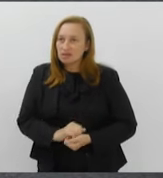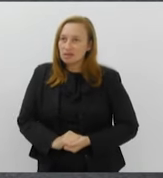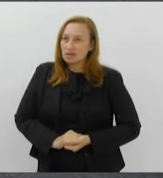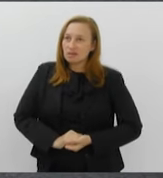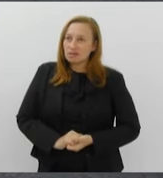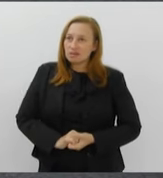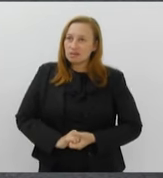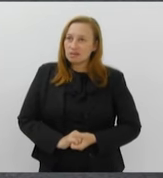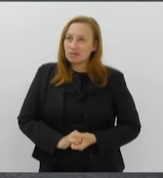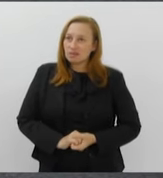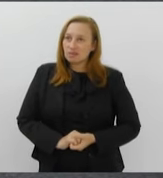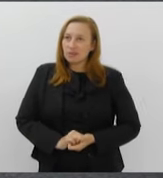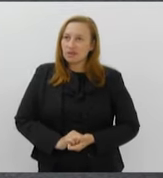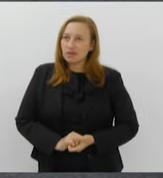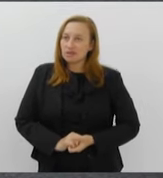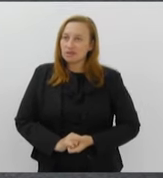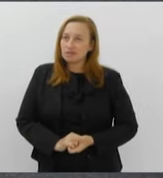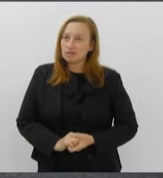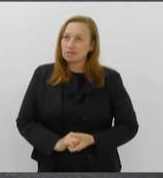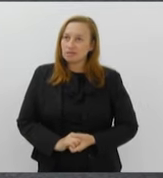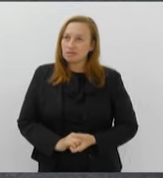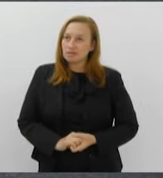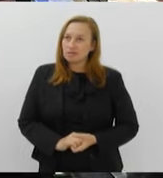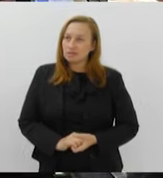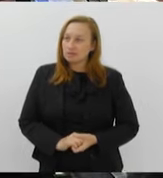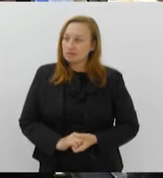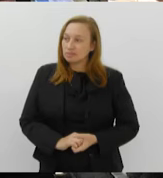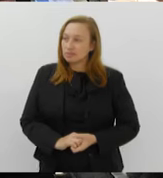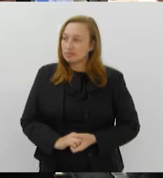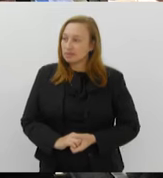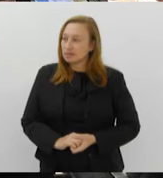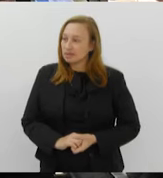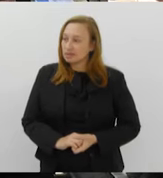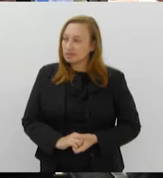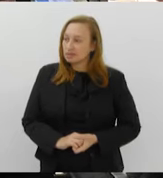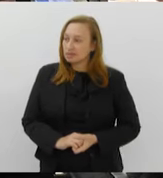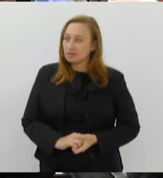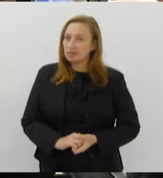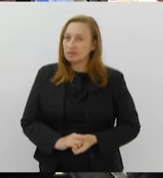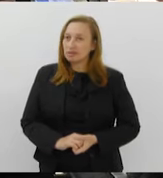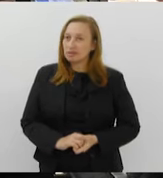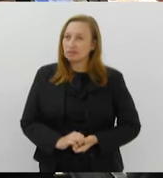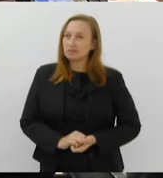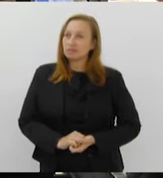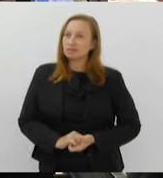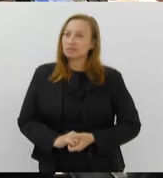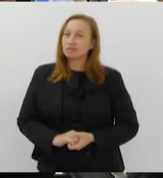Aí sim.